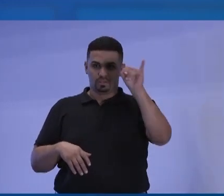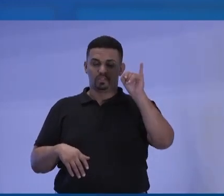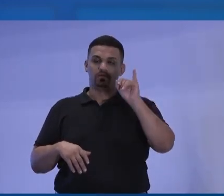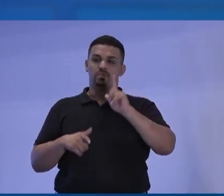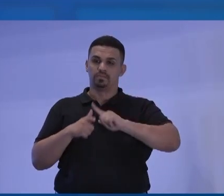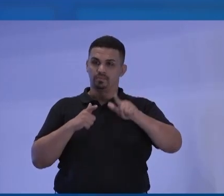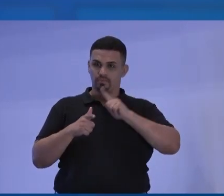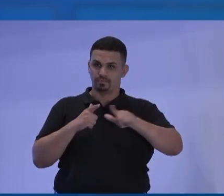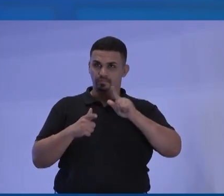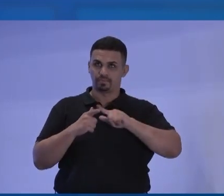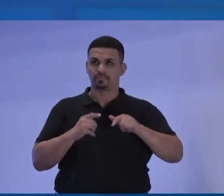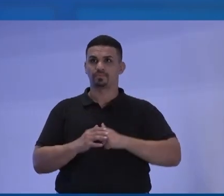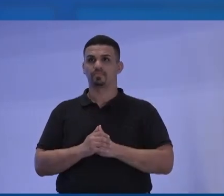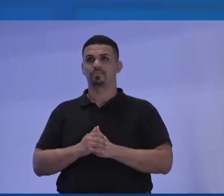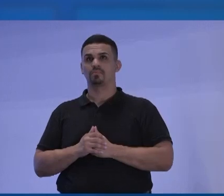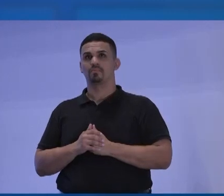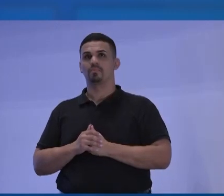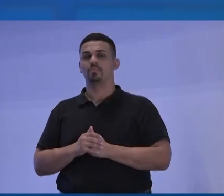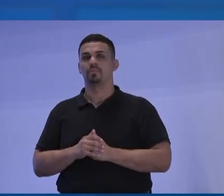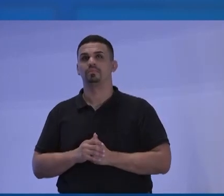sequelas.